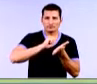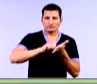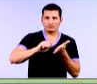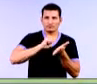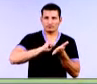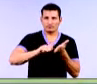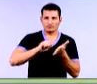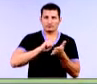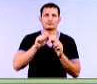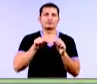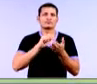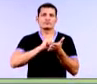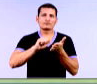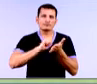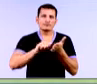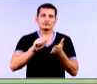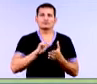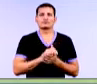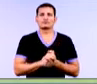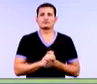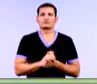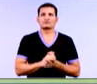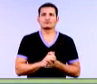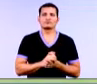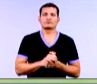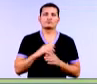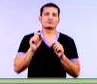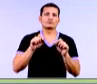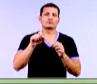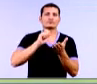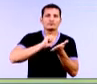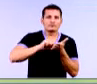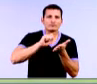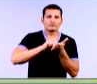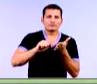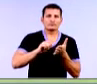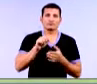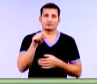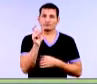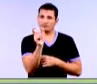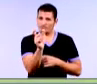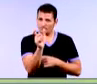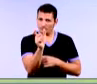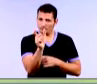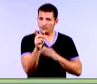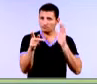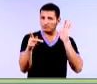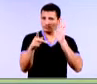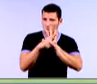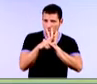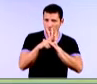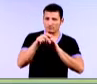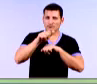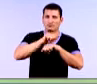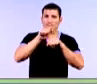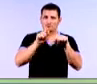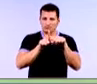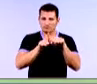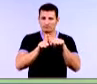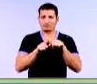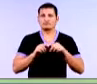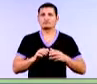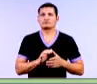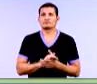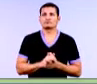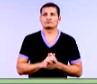Escreva. Escreva é o que mesmo? Não estou escutando vocês aí não, viu, gente? Escreva é uma palavra reservada, né, professor Alisson?